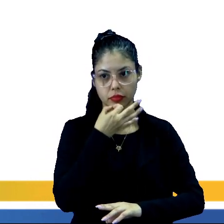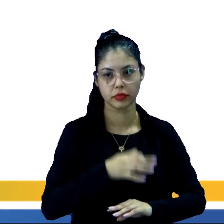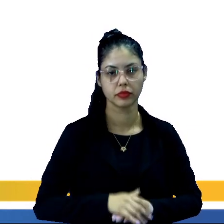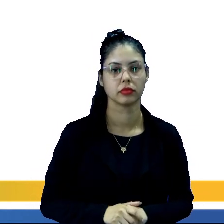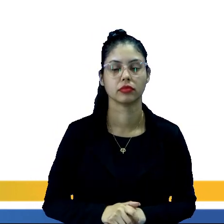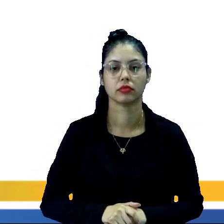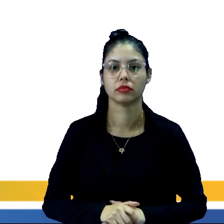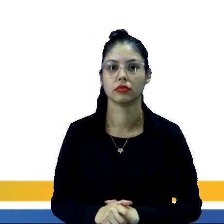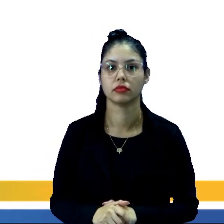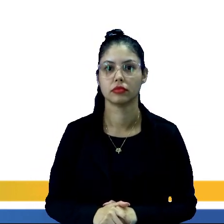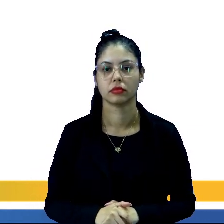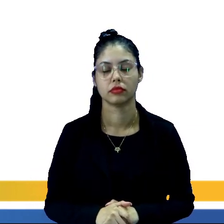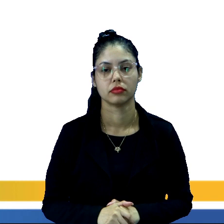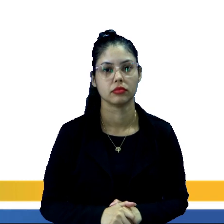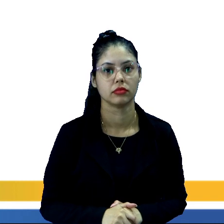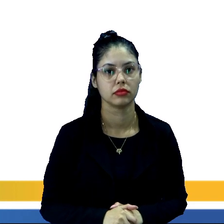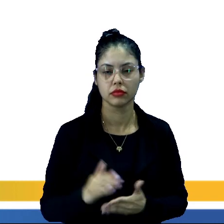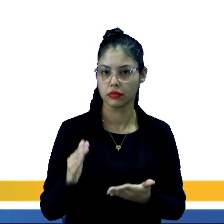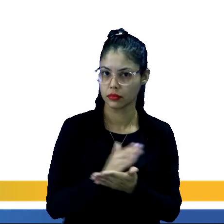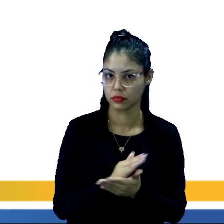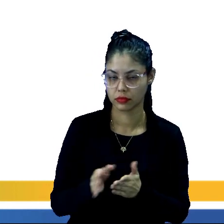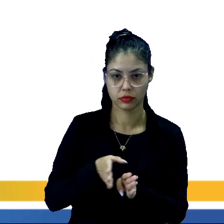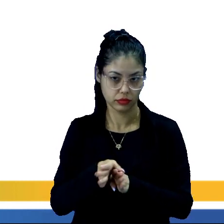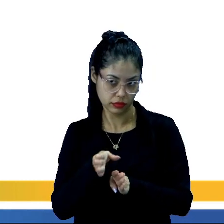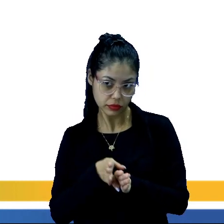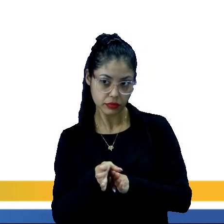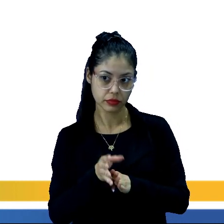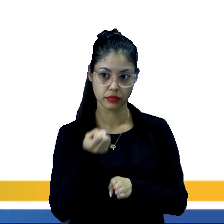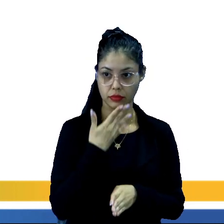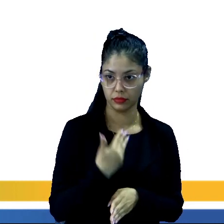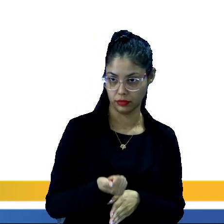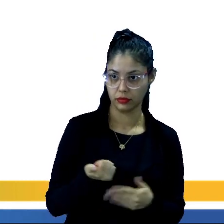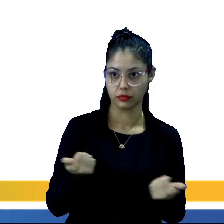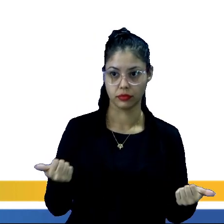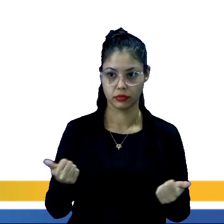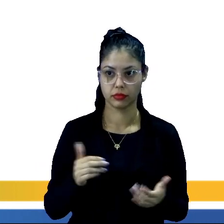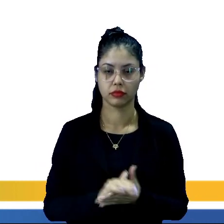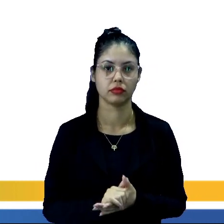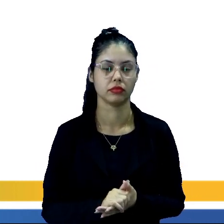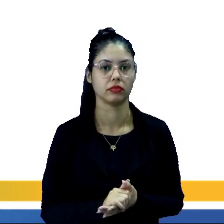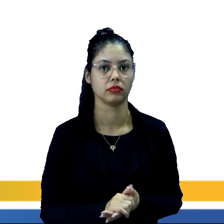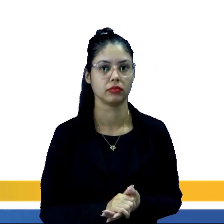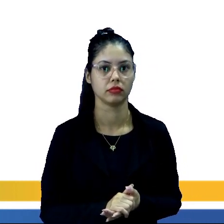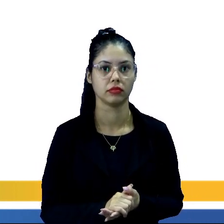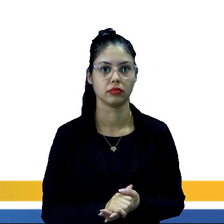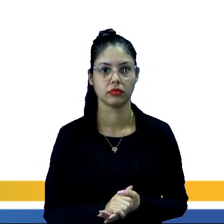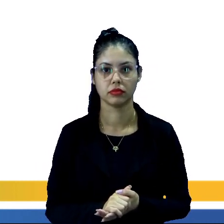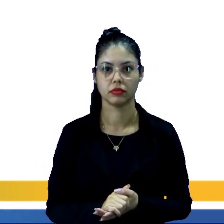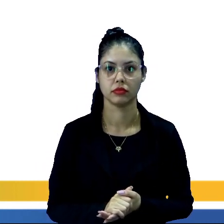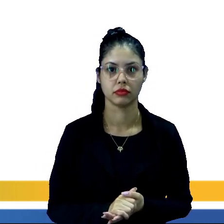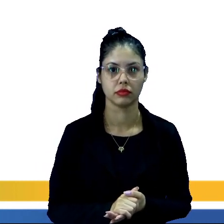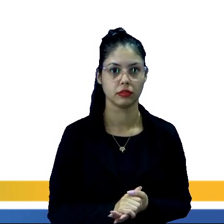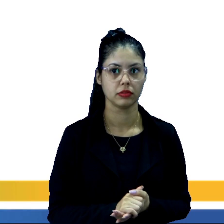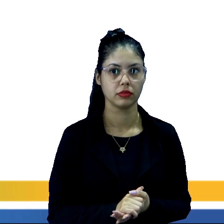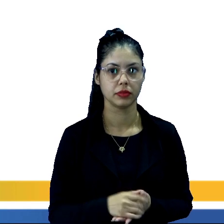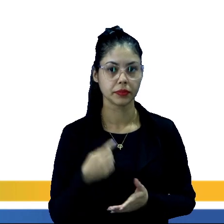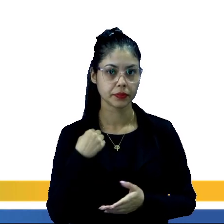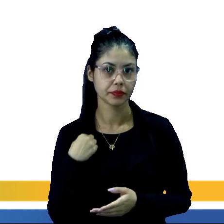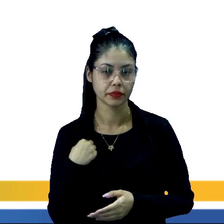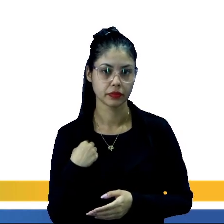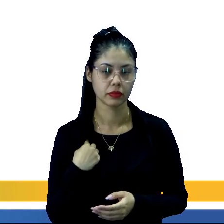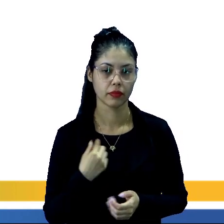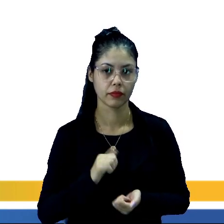opiniões, né? Alguns conselhos vão cair muito bem, né? Então, aí a fala dele. Eu